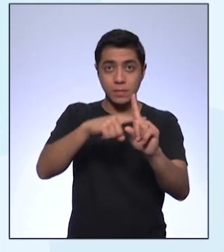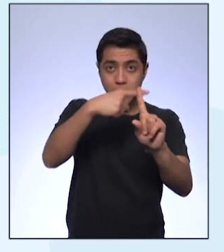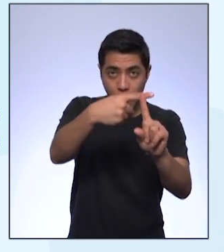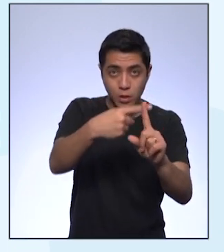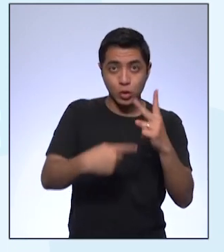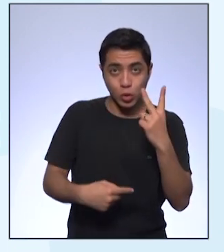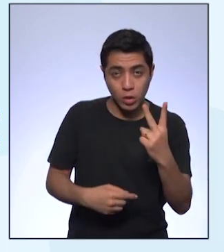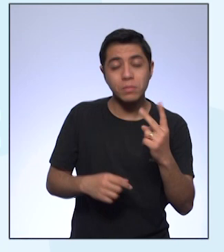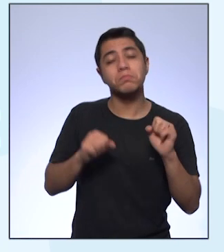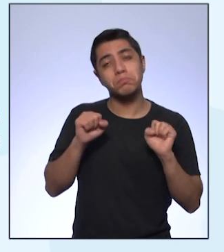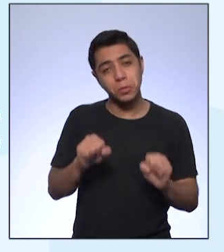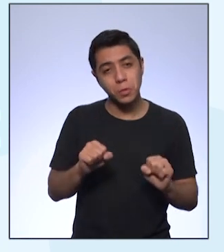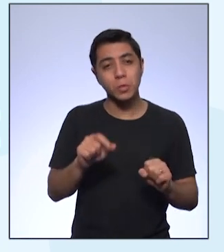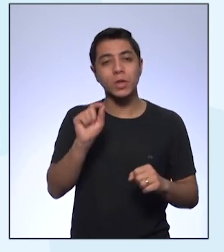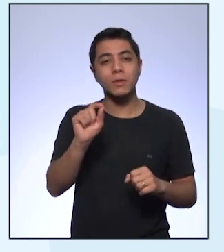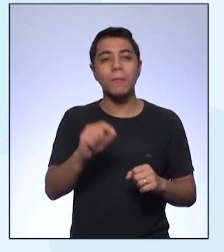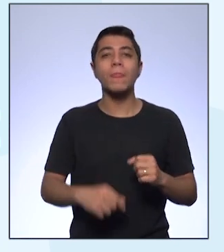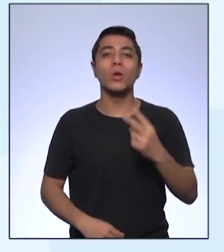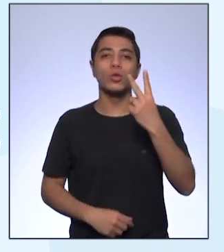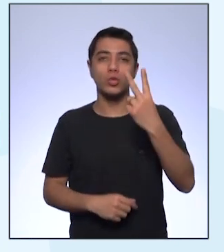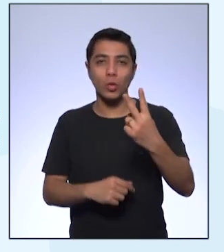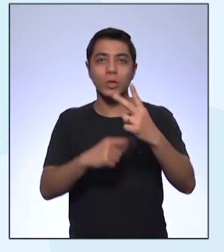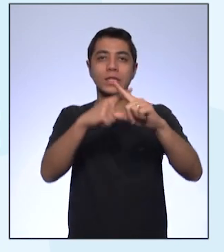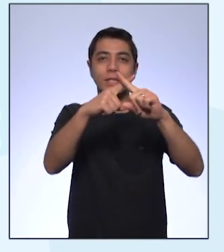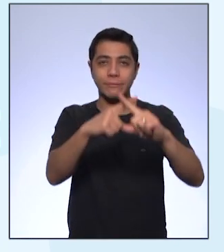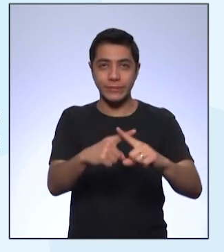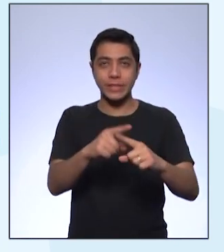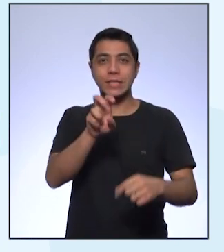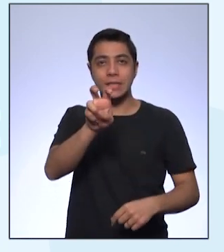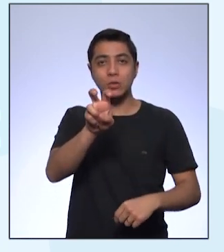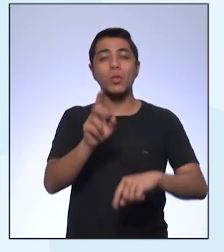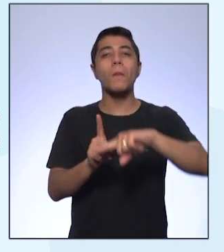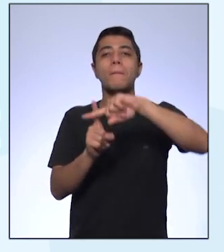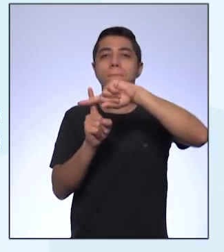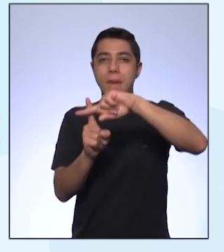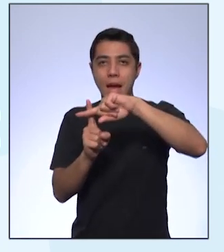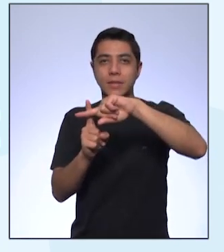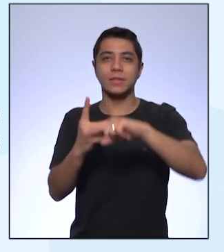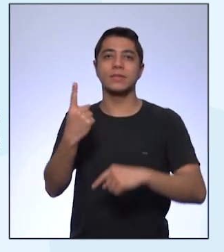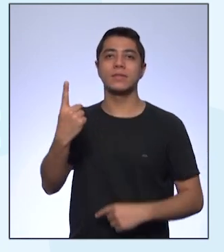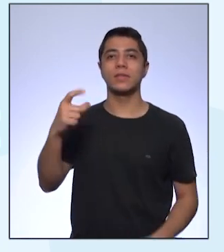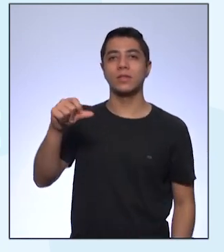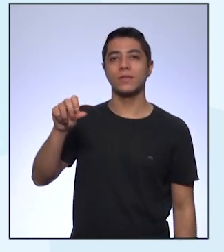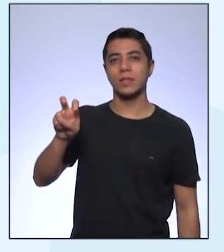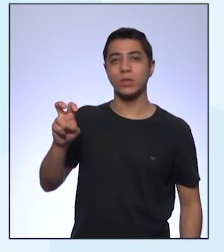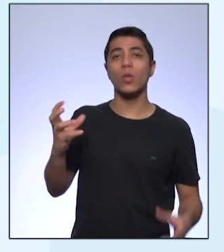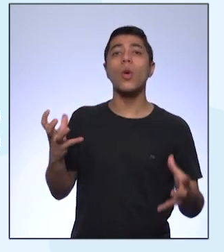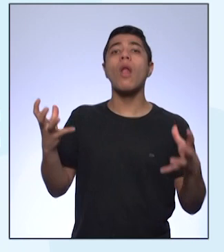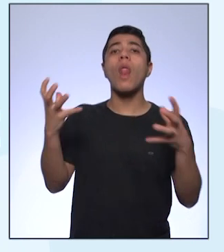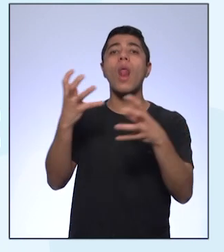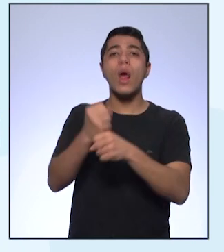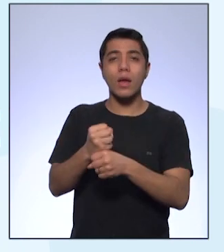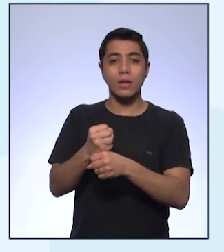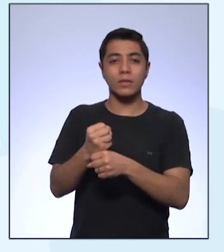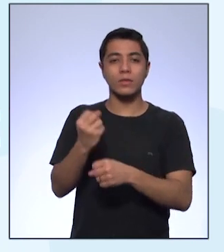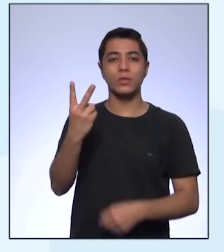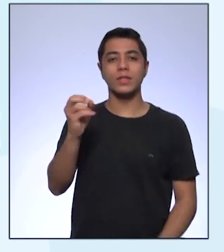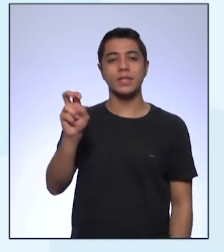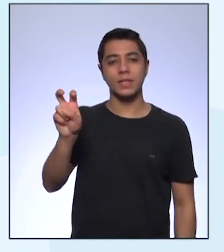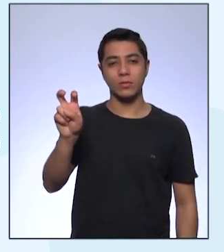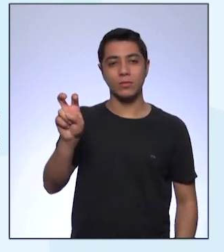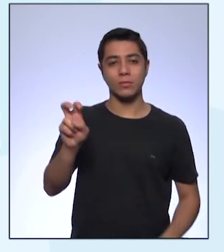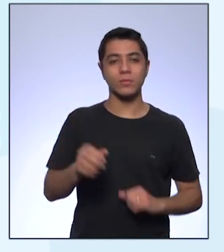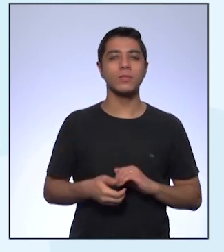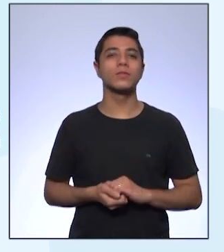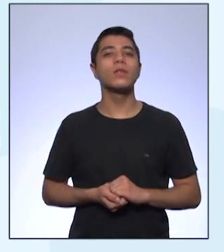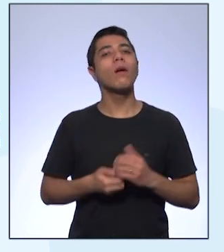somam-se aos 195. Portanto, irá pagar aí 205. E assim por diante. Por exemplo, Jonas,